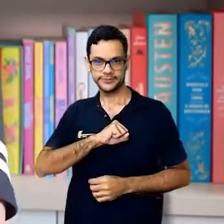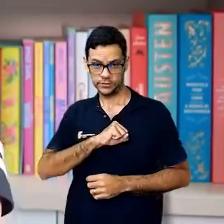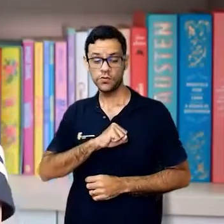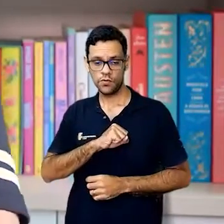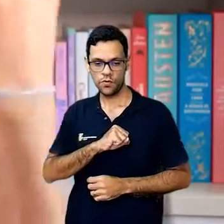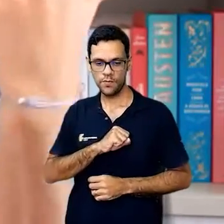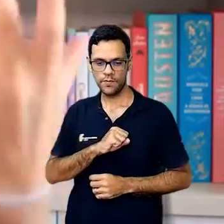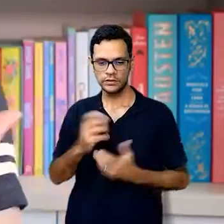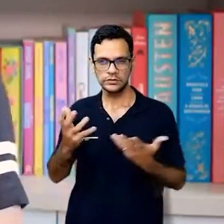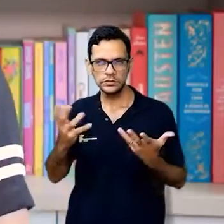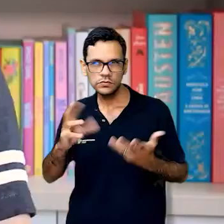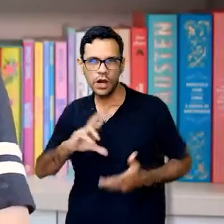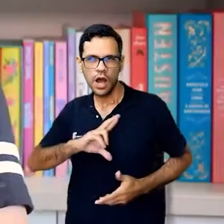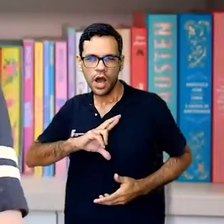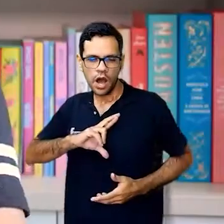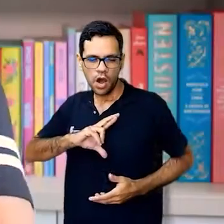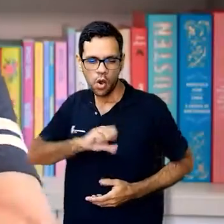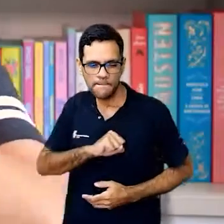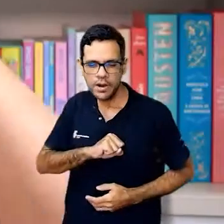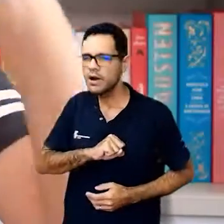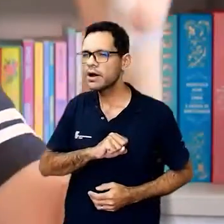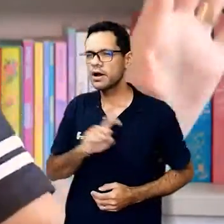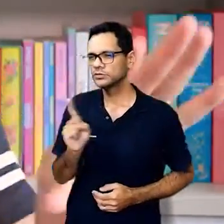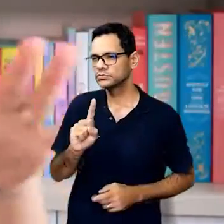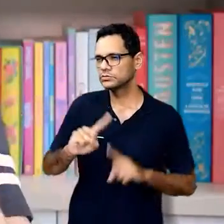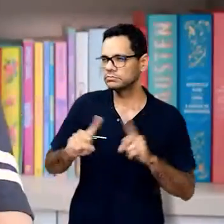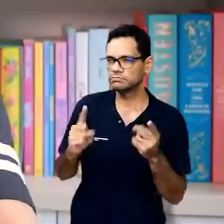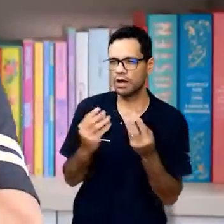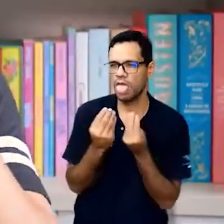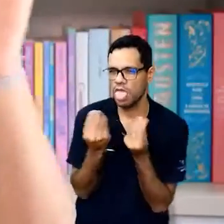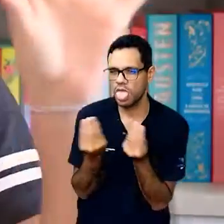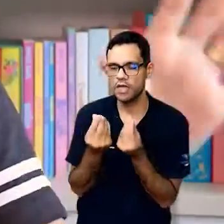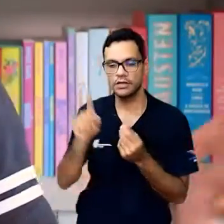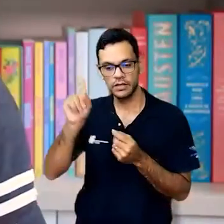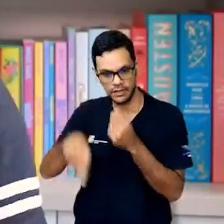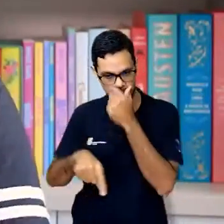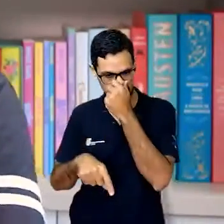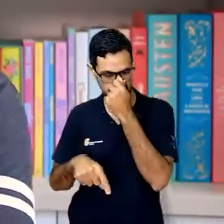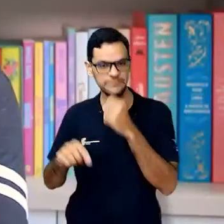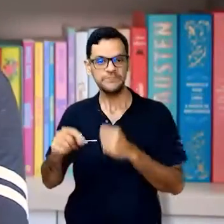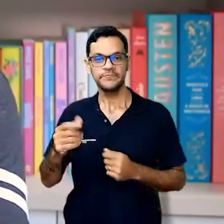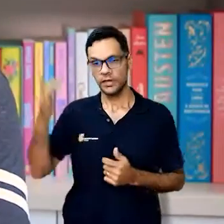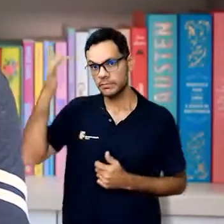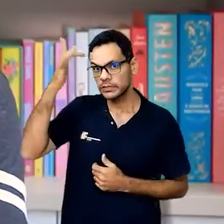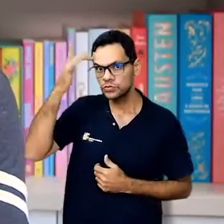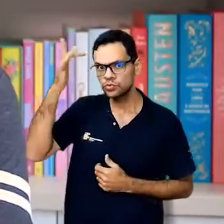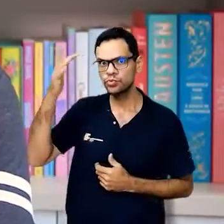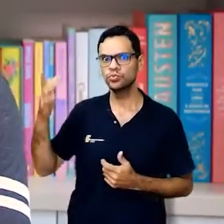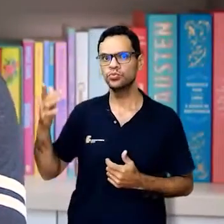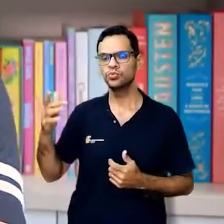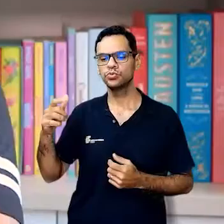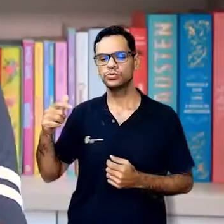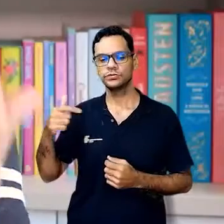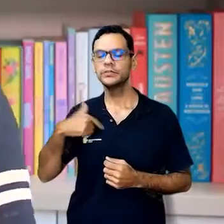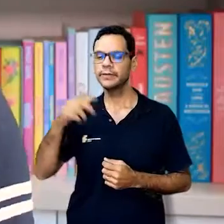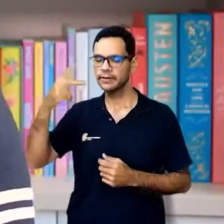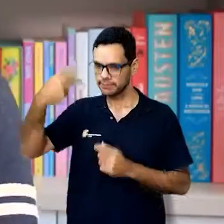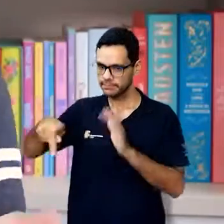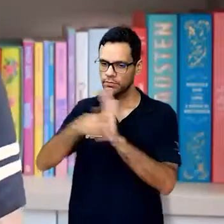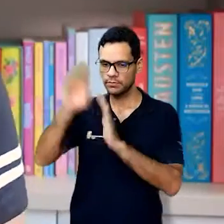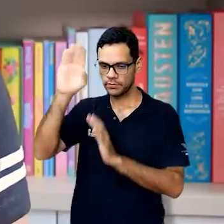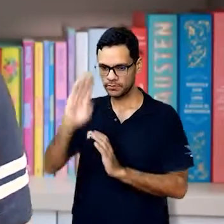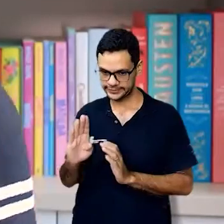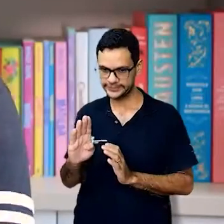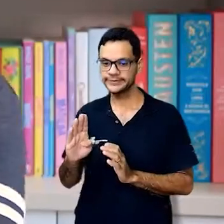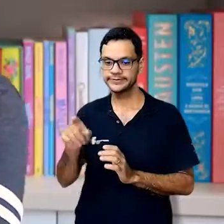que eu amo e que não tem essa pegada tão romântica, assim, sabe, mais melosa e tal. É um romance, assim, bem maduro, bem pé no chão,